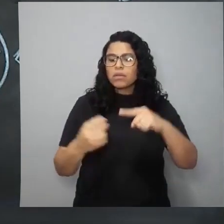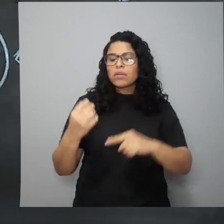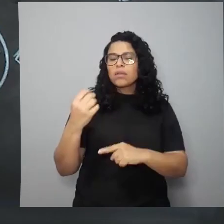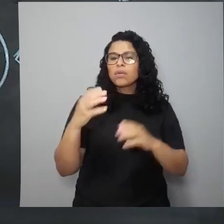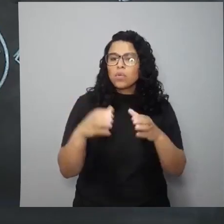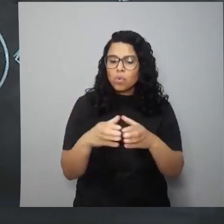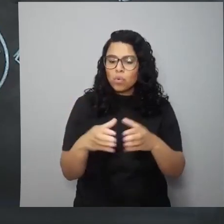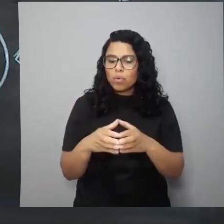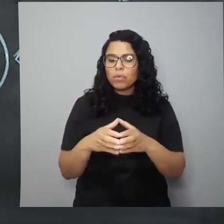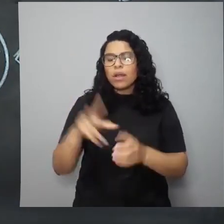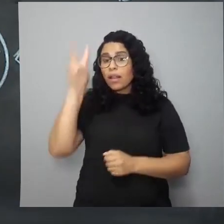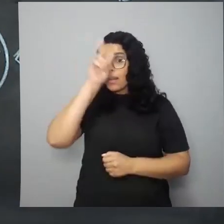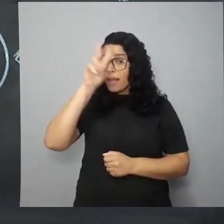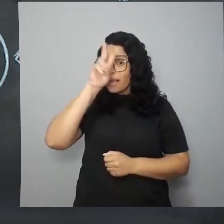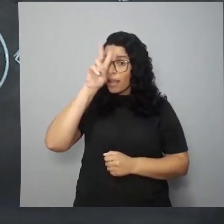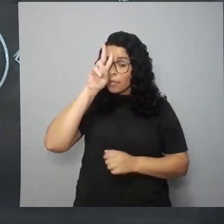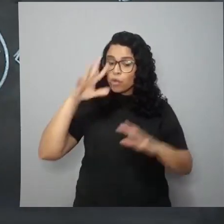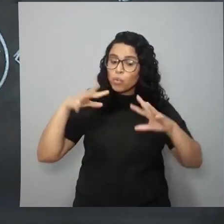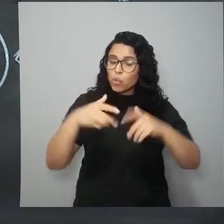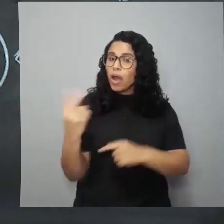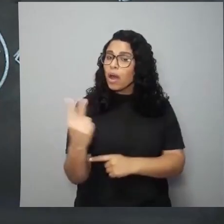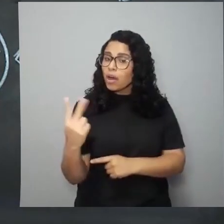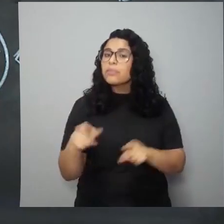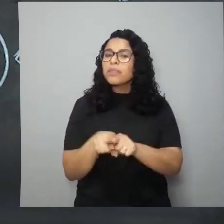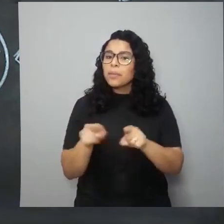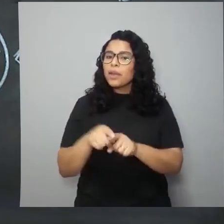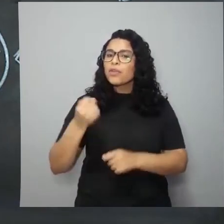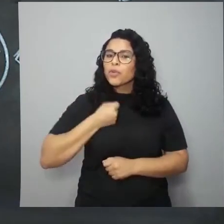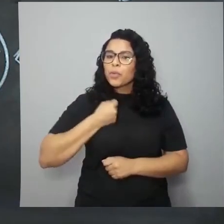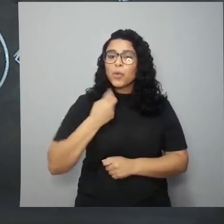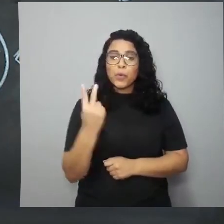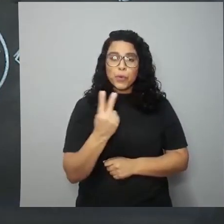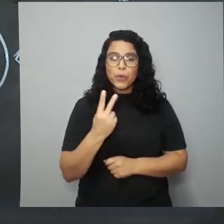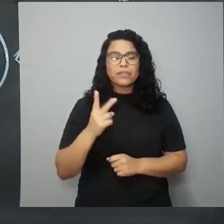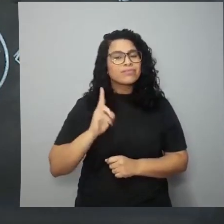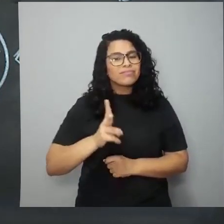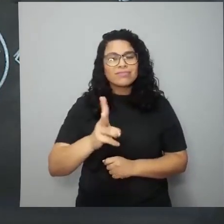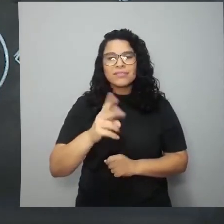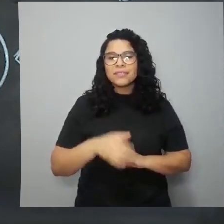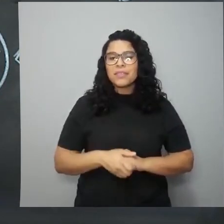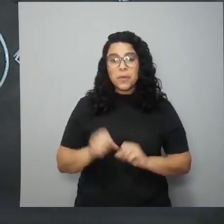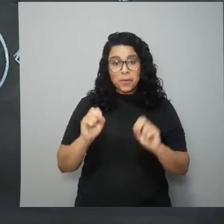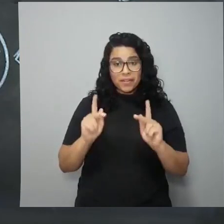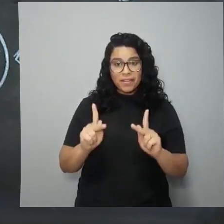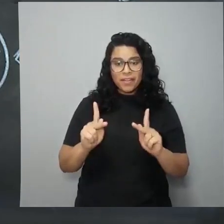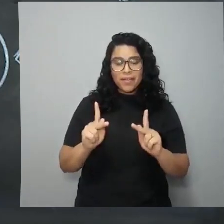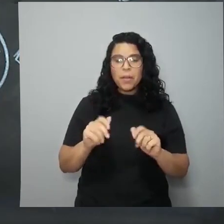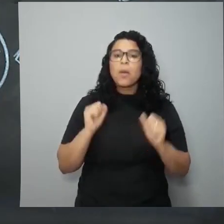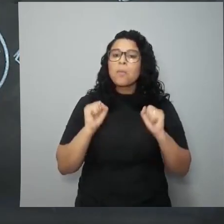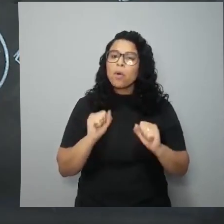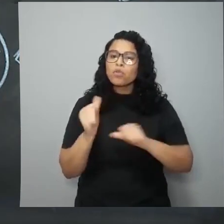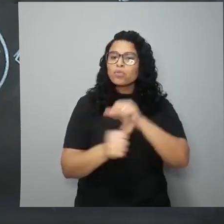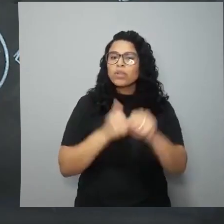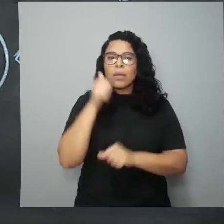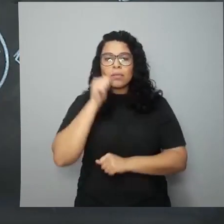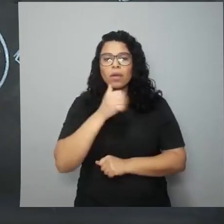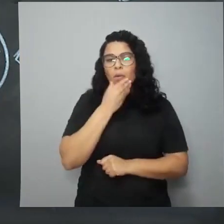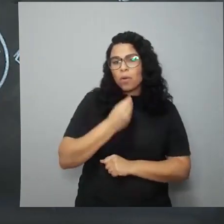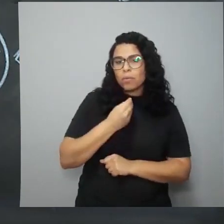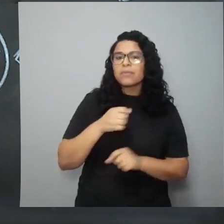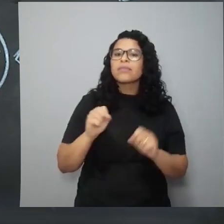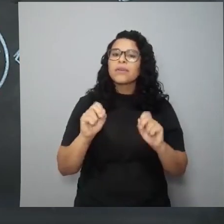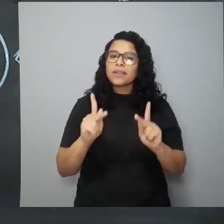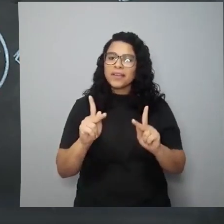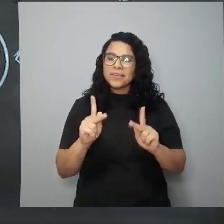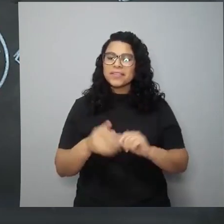também é numeral, porque a galera nem sempre lembra disso, se referindo sempre a os dois, ok? E o ambos pode variar também para masculino e